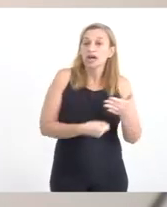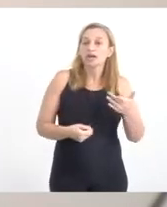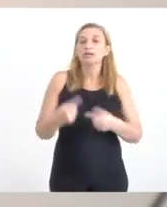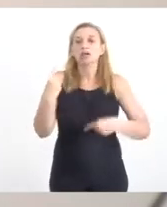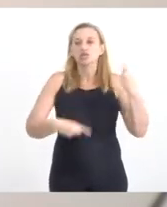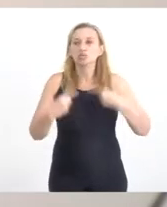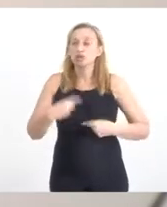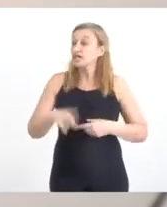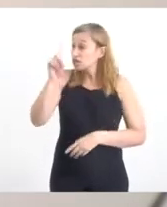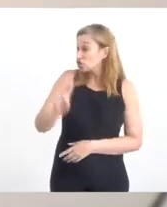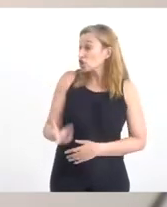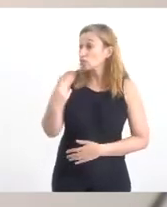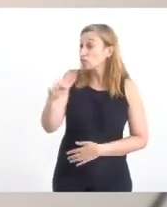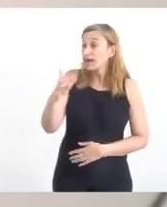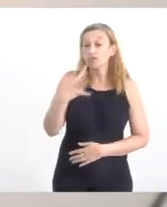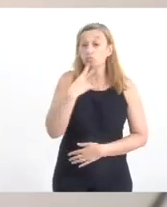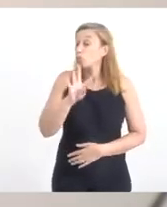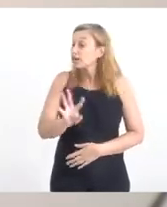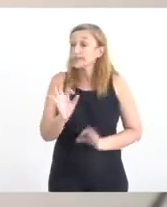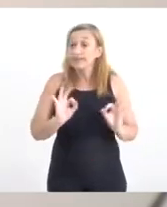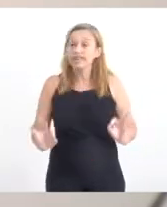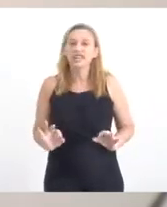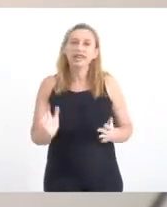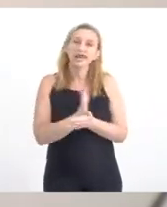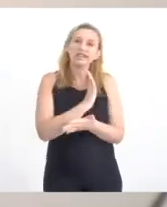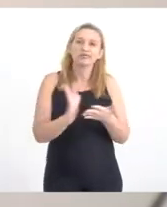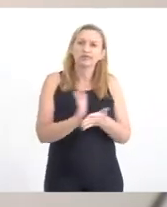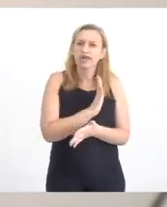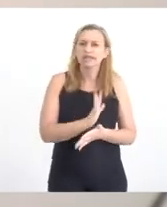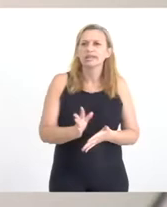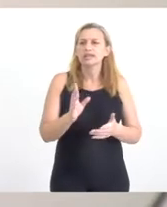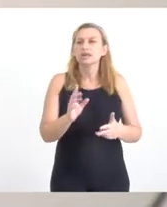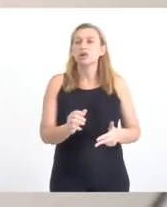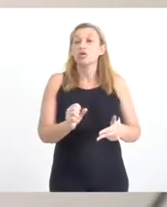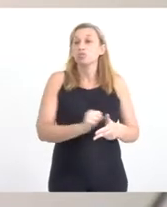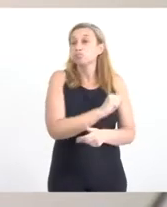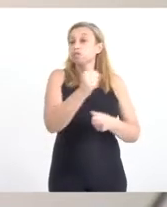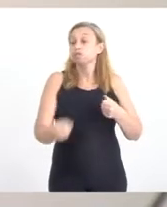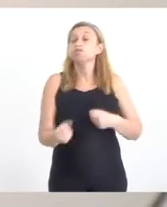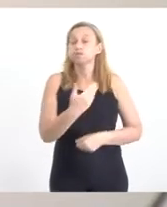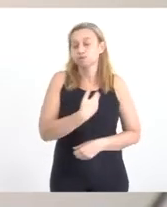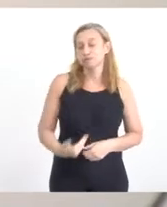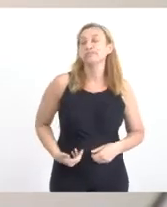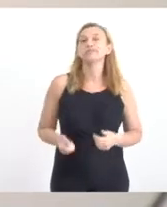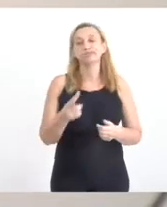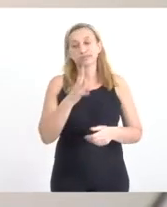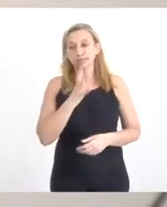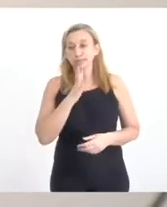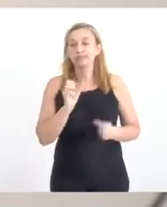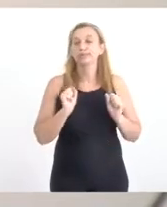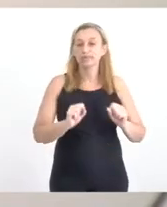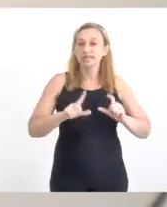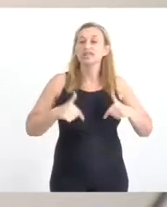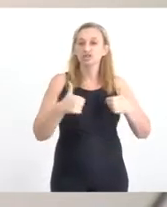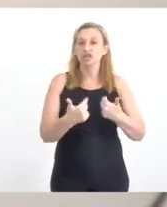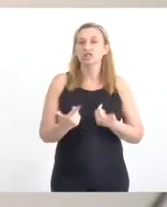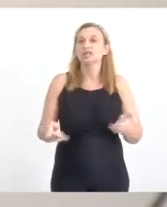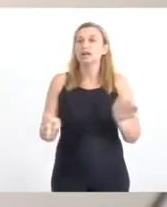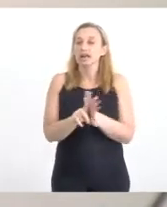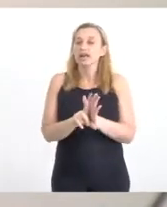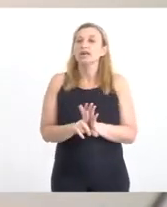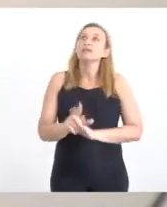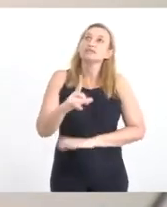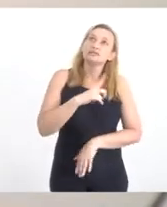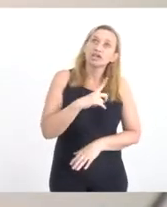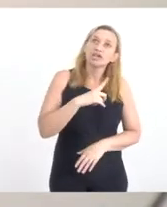São Direitos delas que elas não conhecem e muitas vezes nem poder público conhece que elas precisam aplicar essas leite então a gente